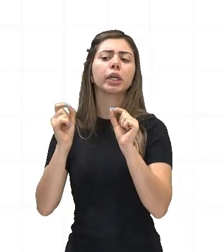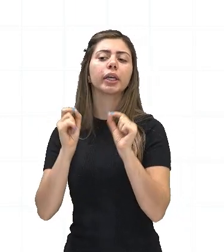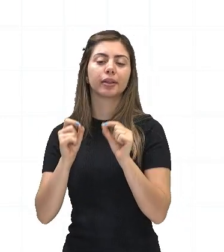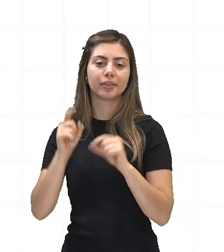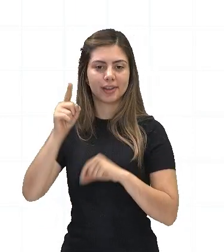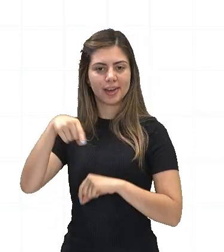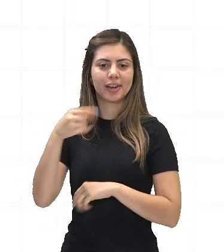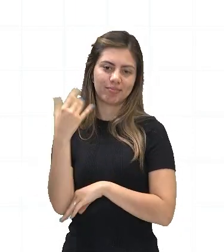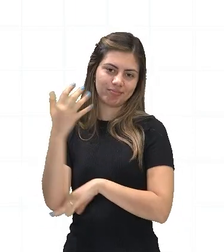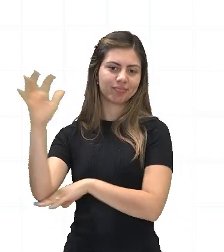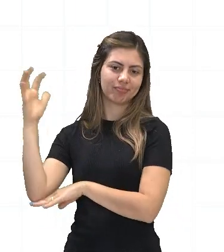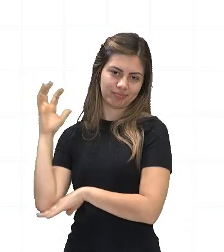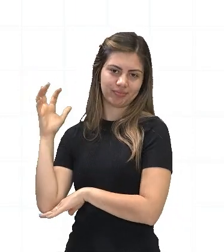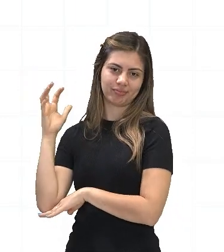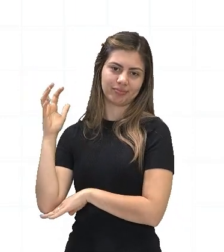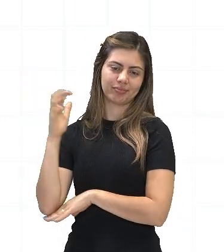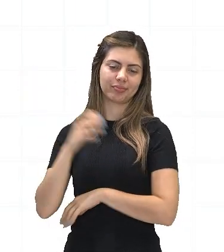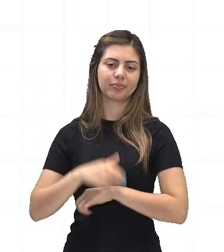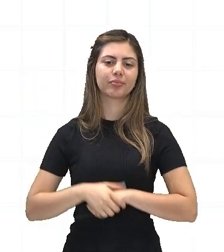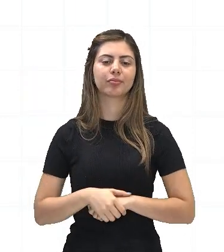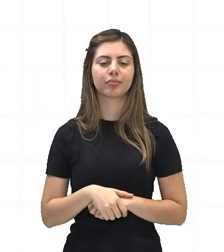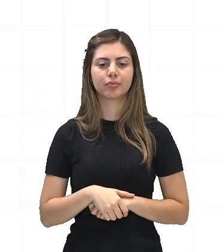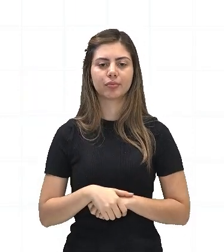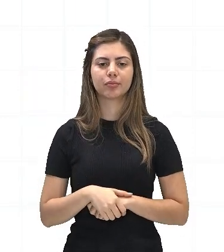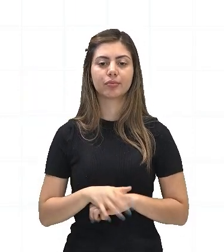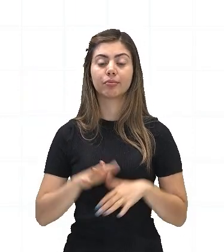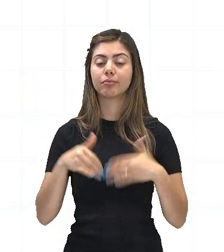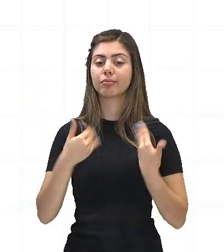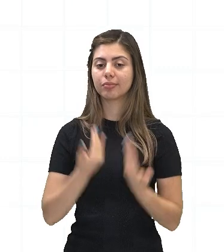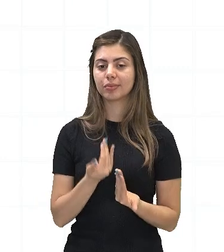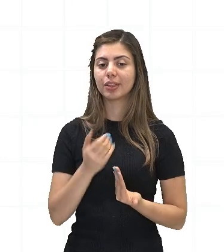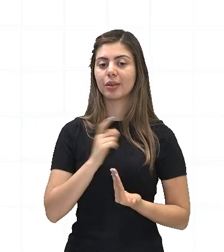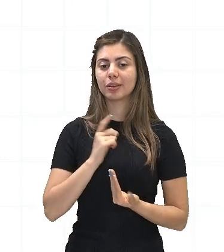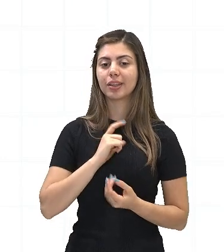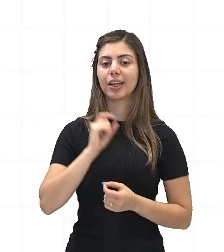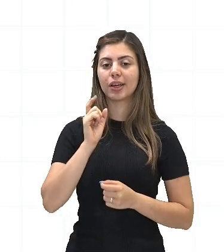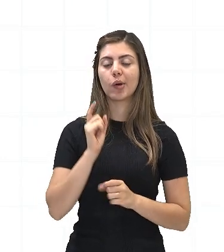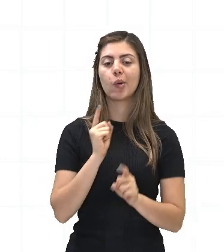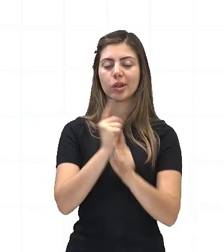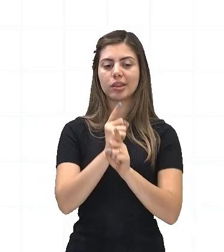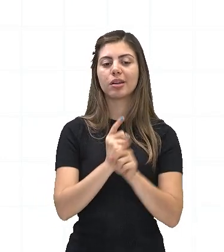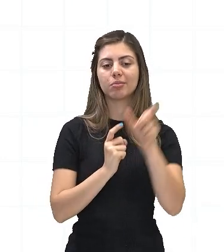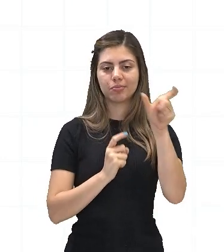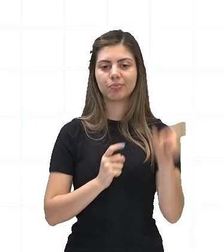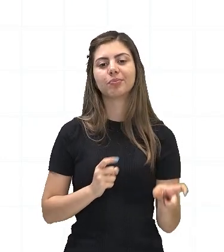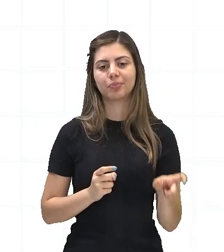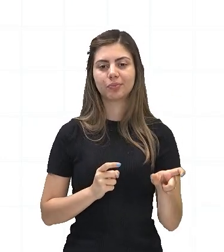ajuda é a natureza. Então, eis aí o meu sujeito, a